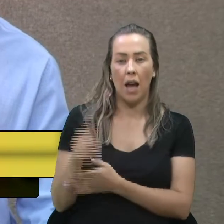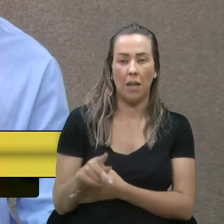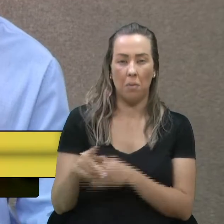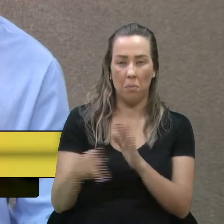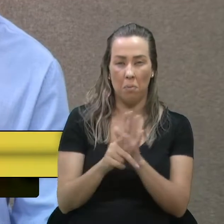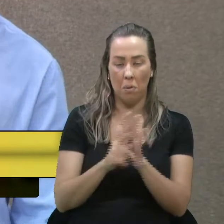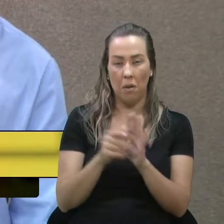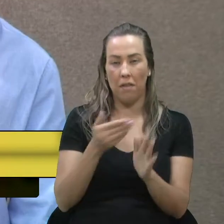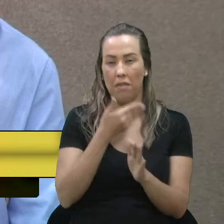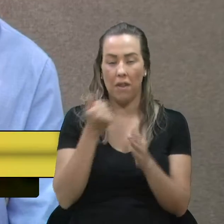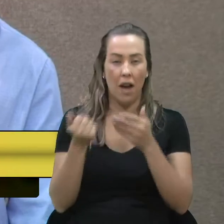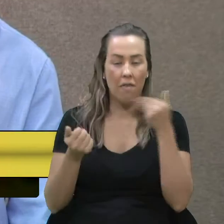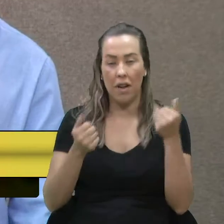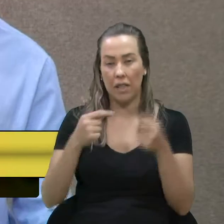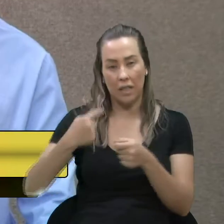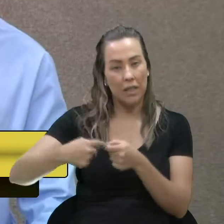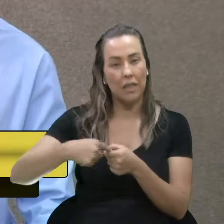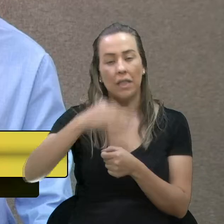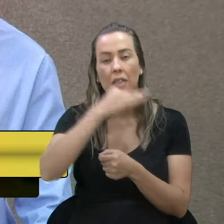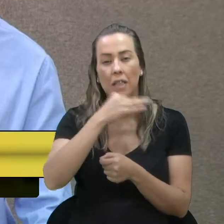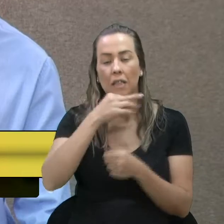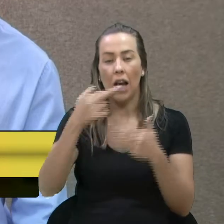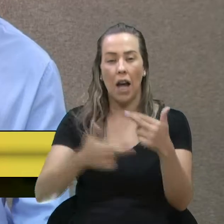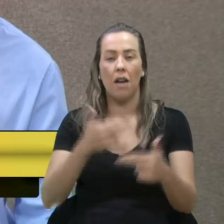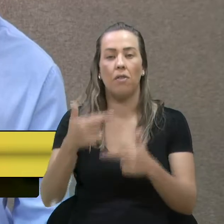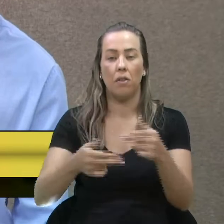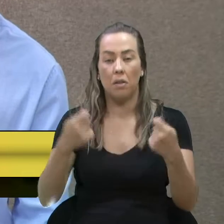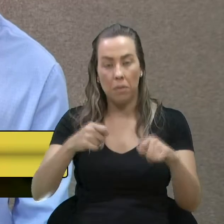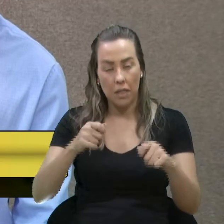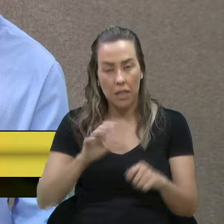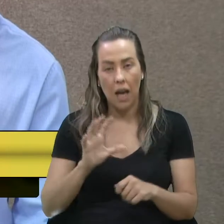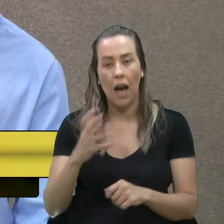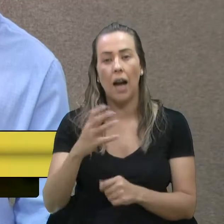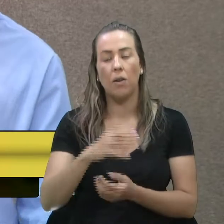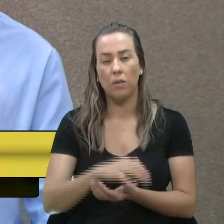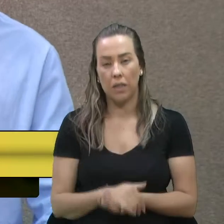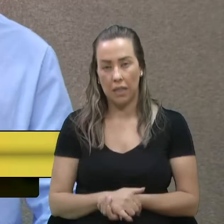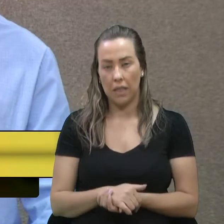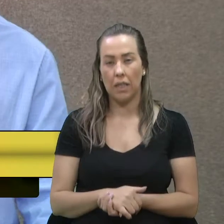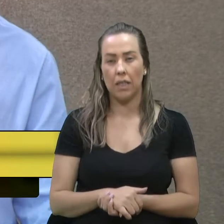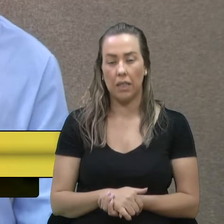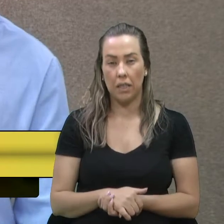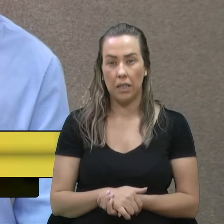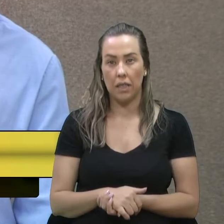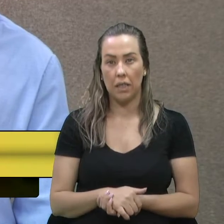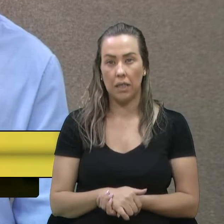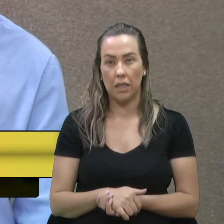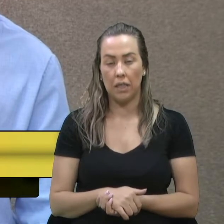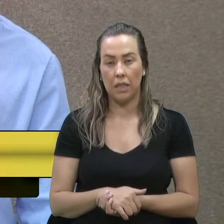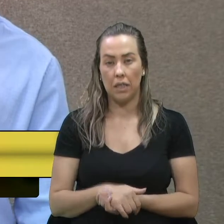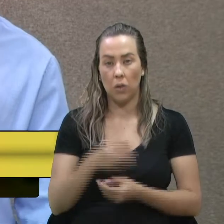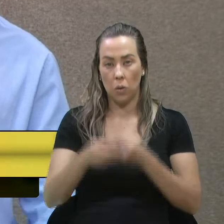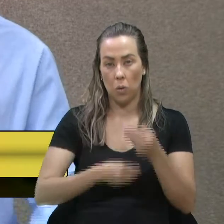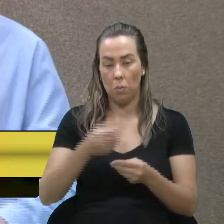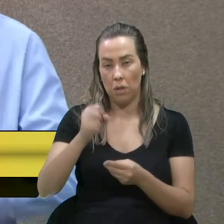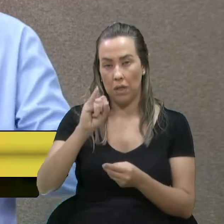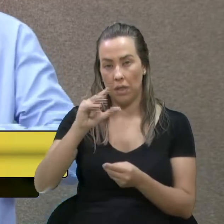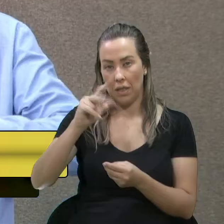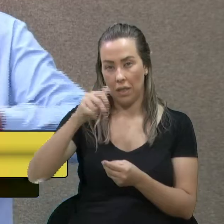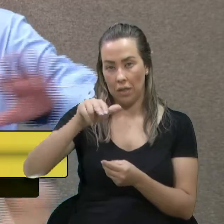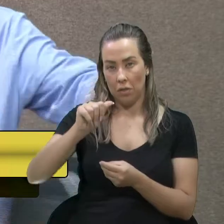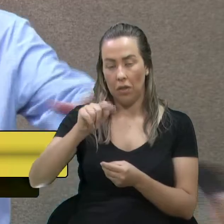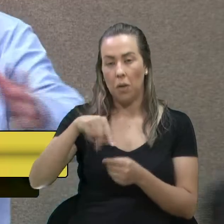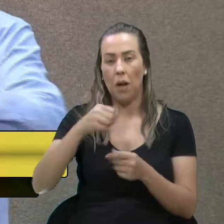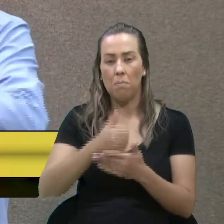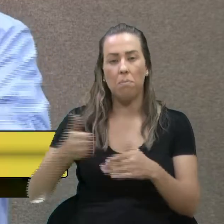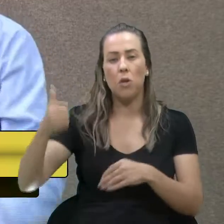vai inviabilizar o município de Caxias, as reformas têm que passar. Como a Silvana falou, não é para